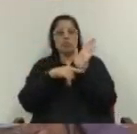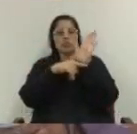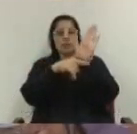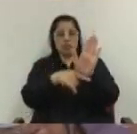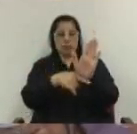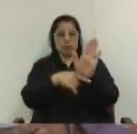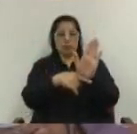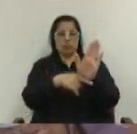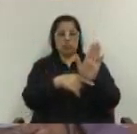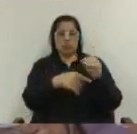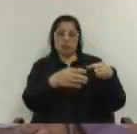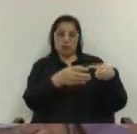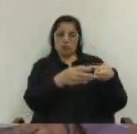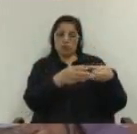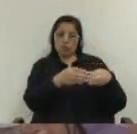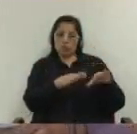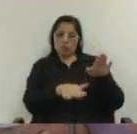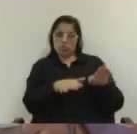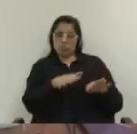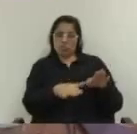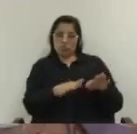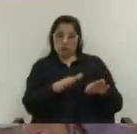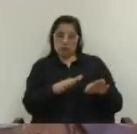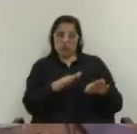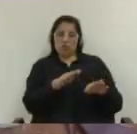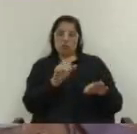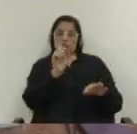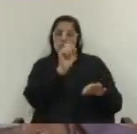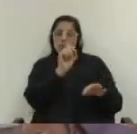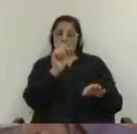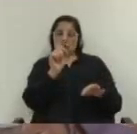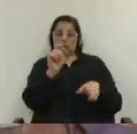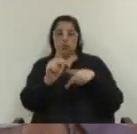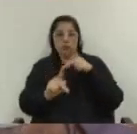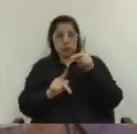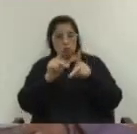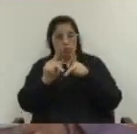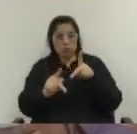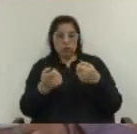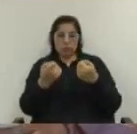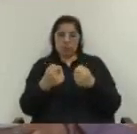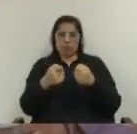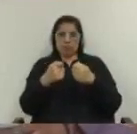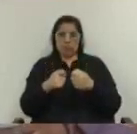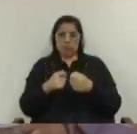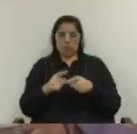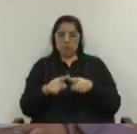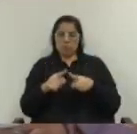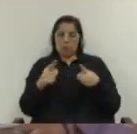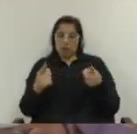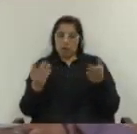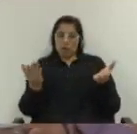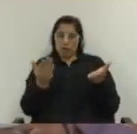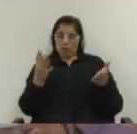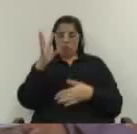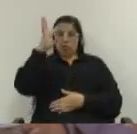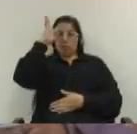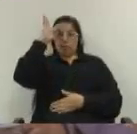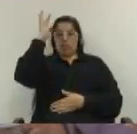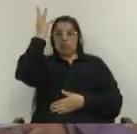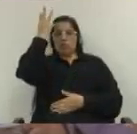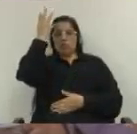autarquias, conforme a necessidade dos munícipes e da gestão pública. E como resultado disso, vimos